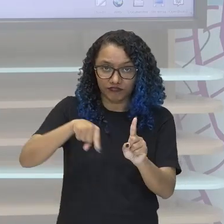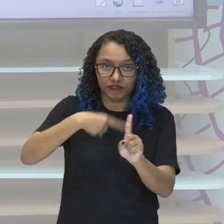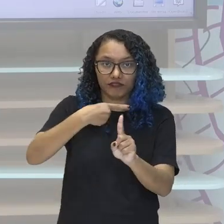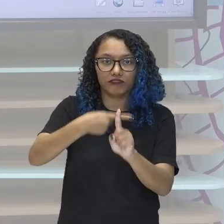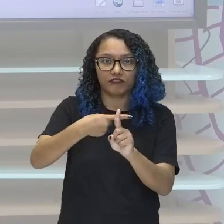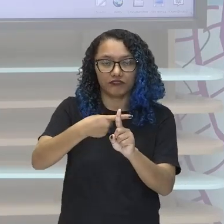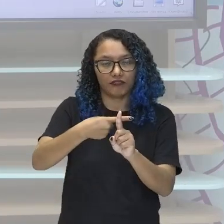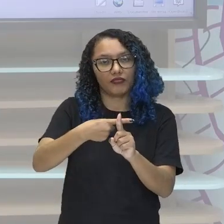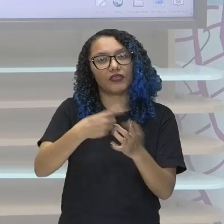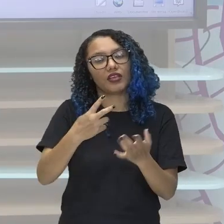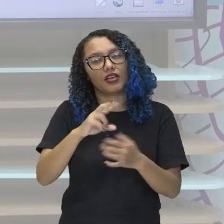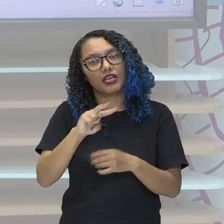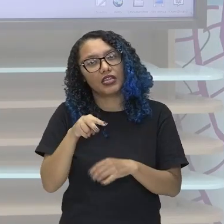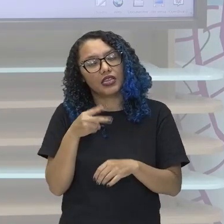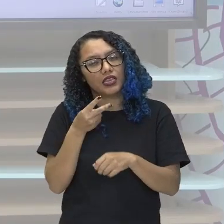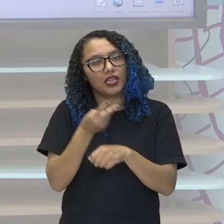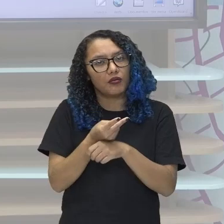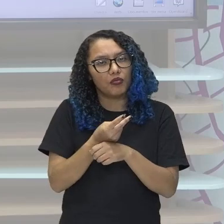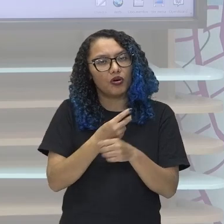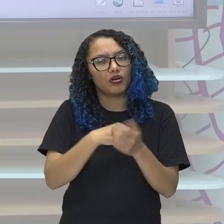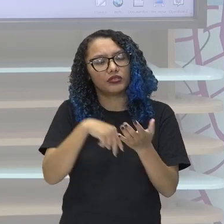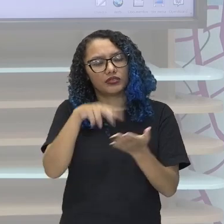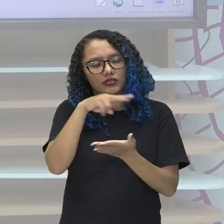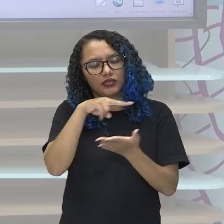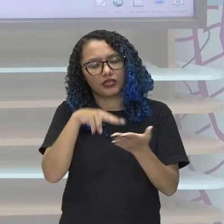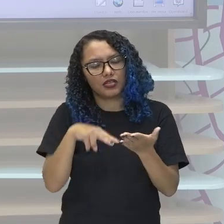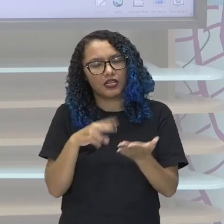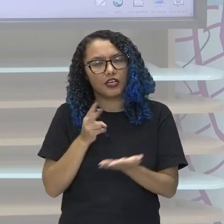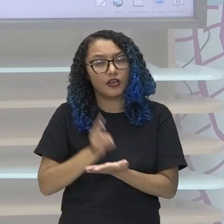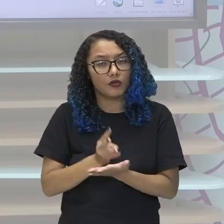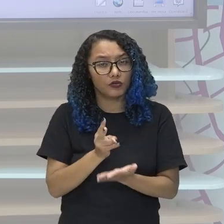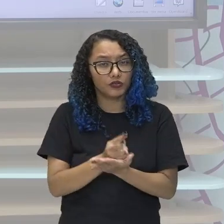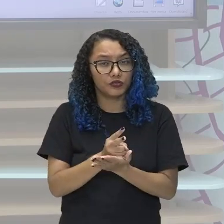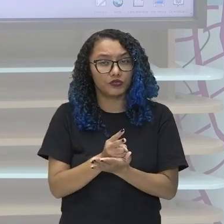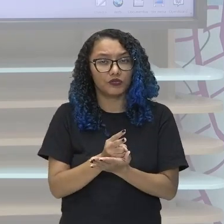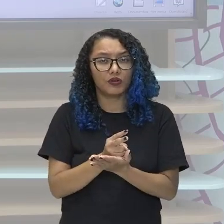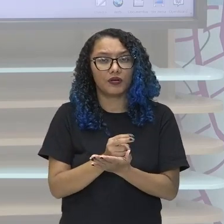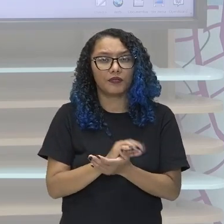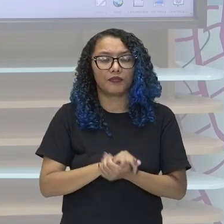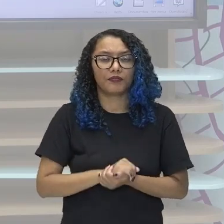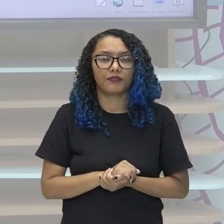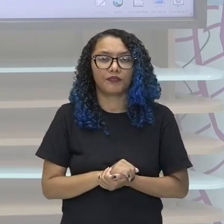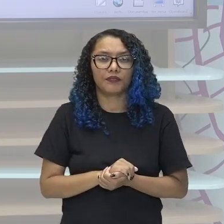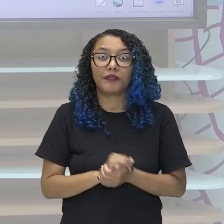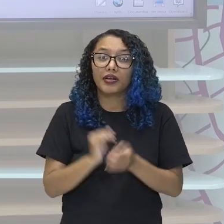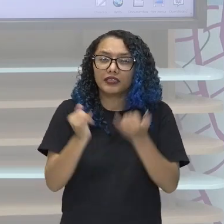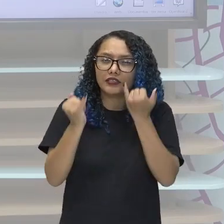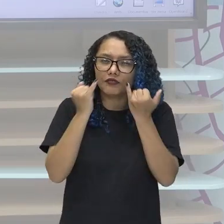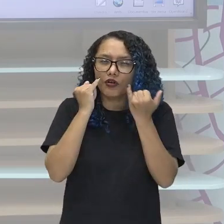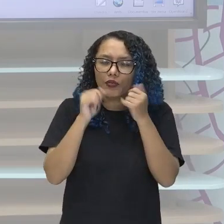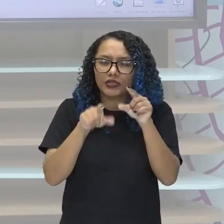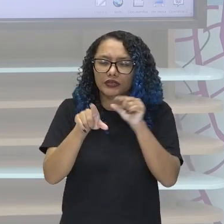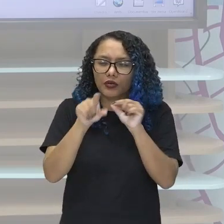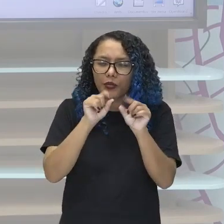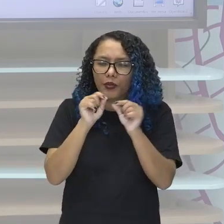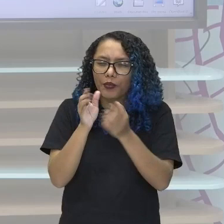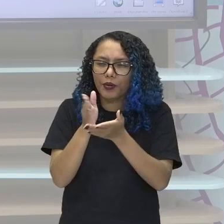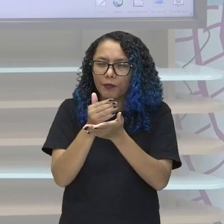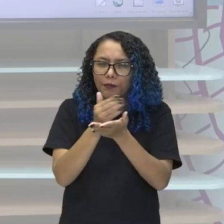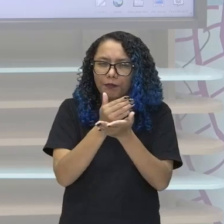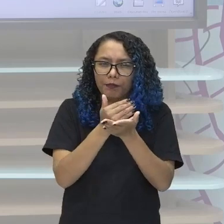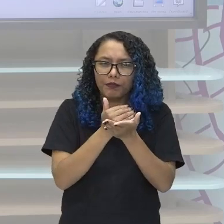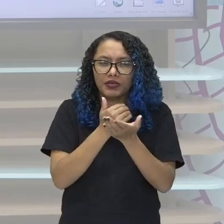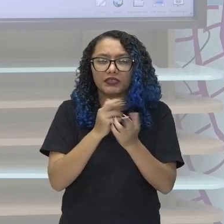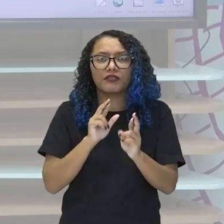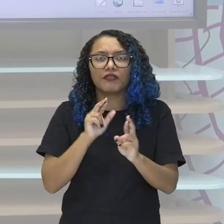vou então continuar a ler a situação problema para retirar informações em relação a